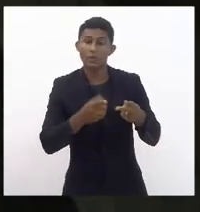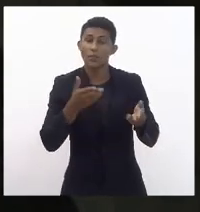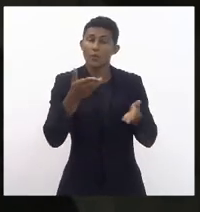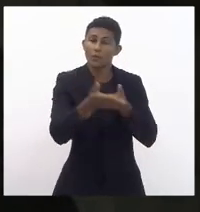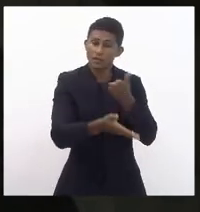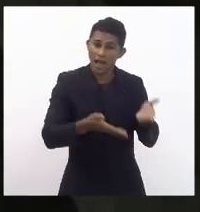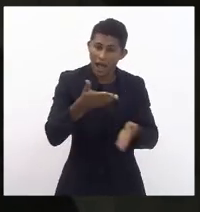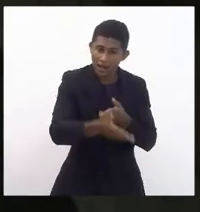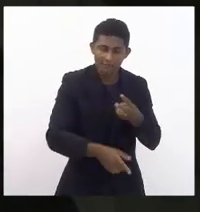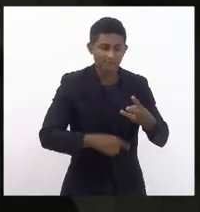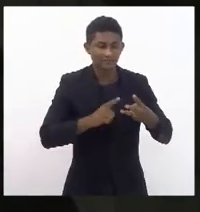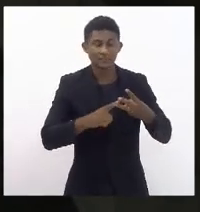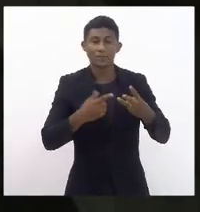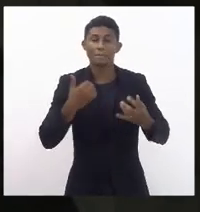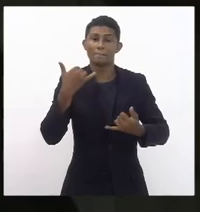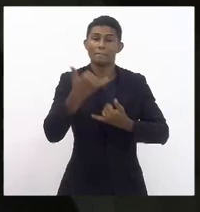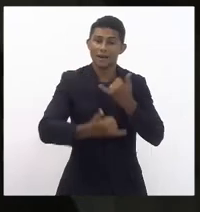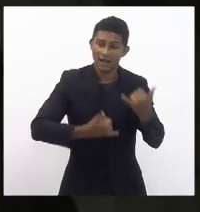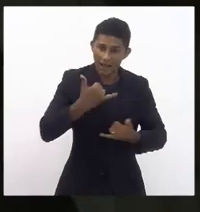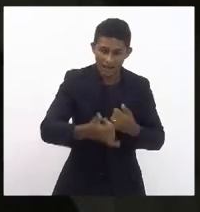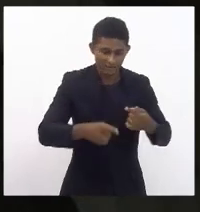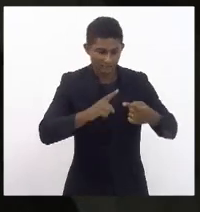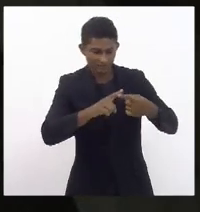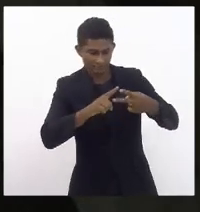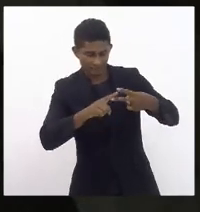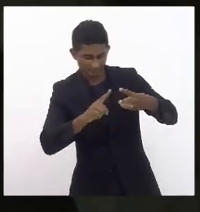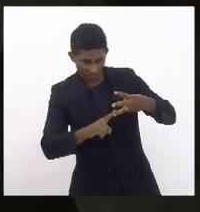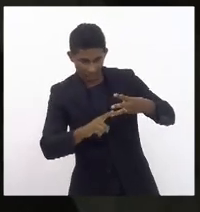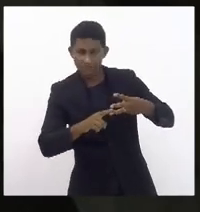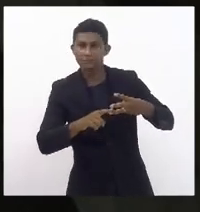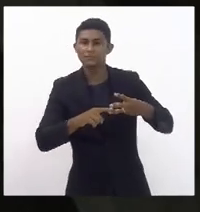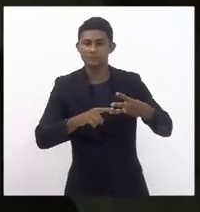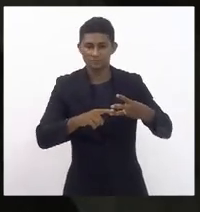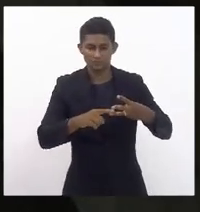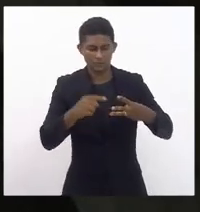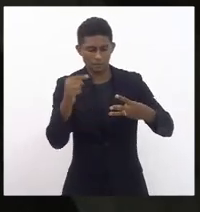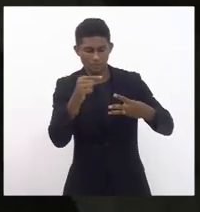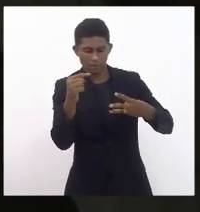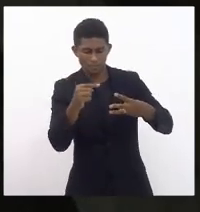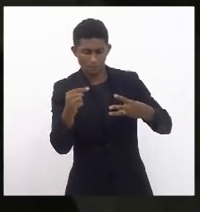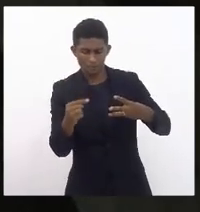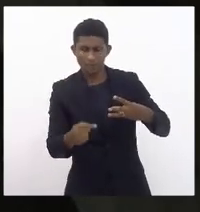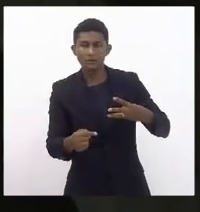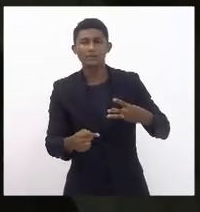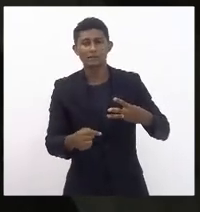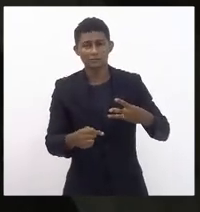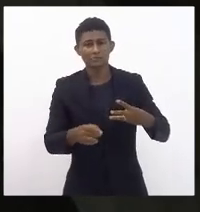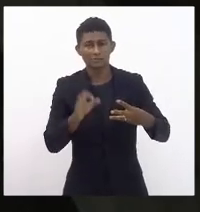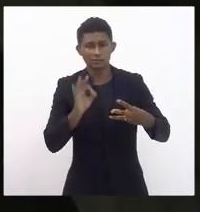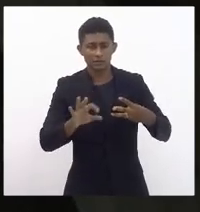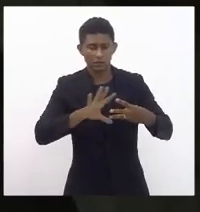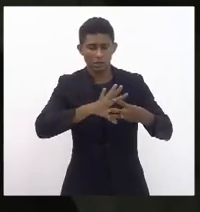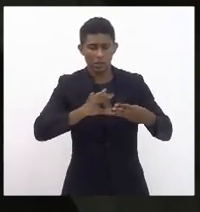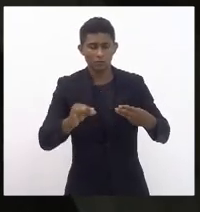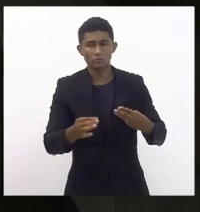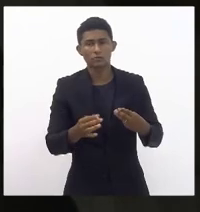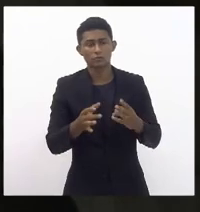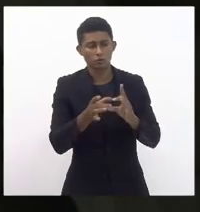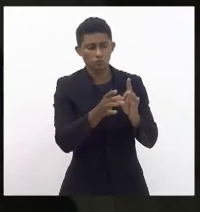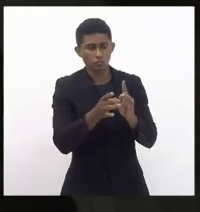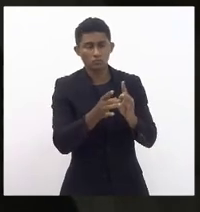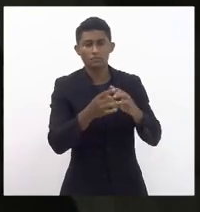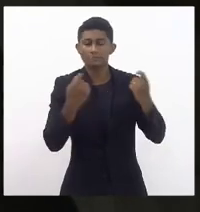e de brincar né a educação cuidado EA ludicidade a brincadeira são elementos